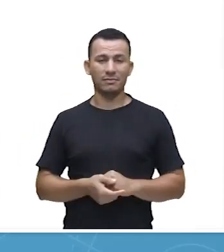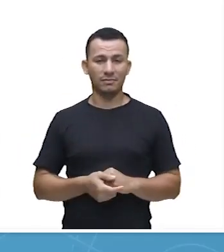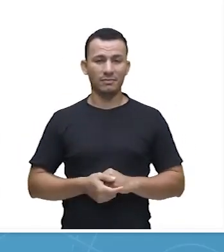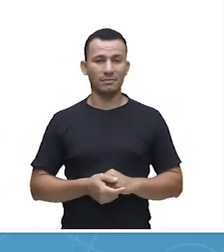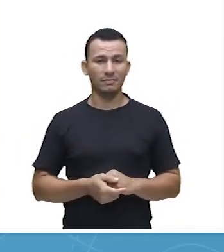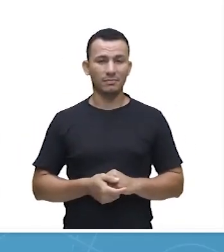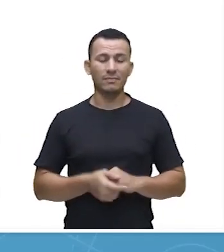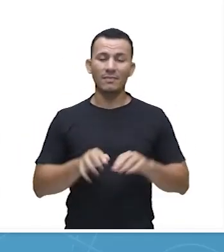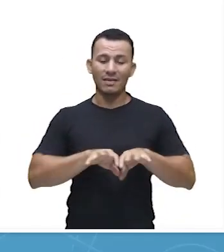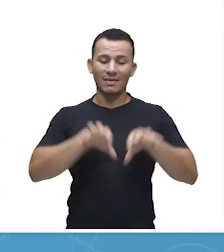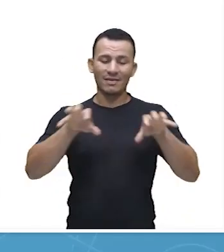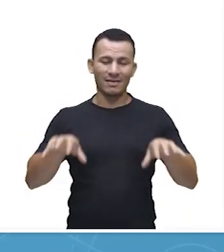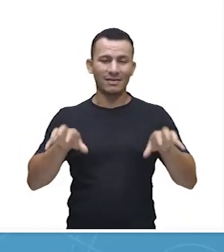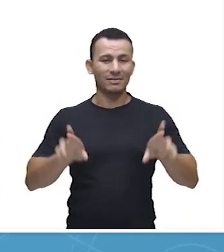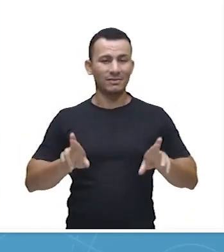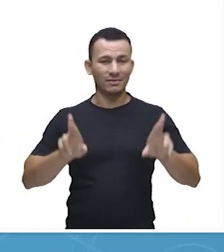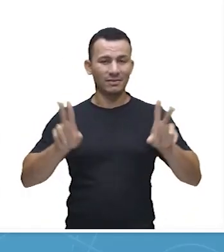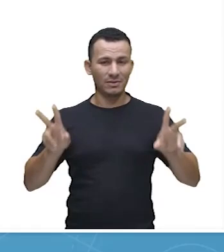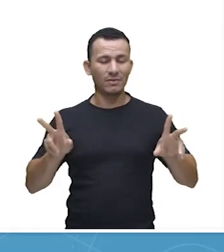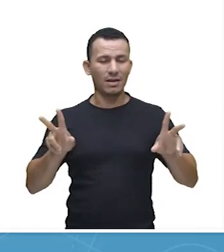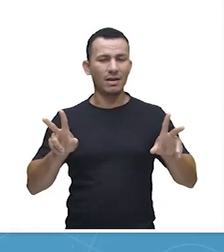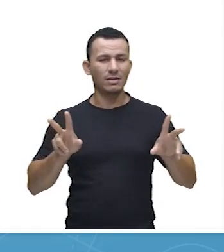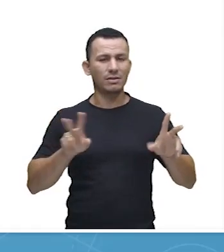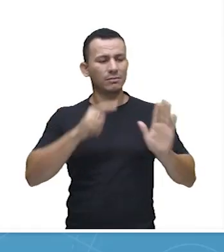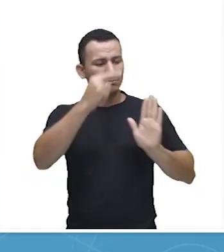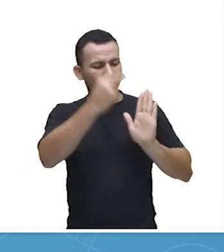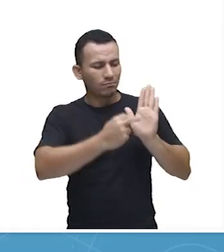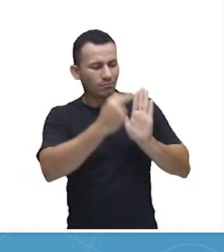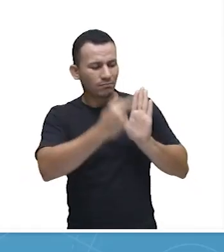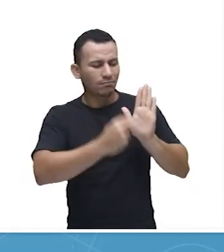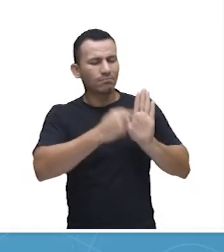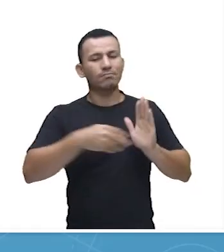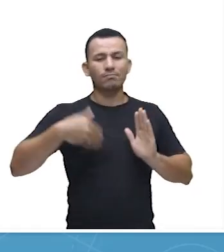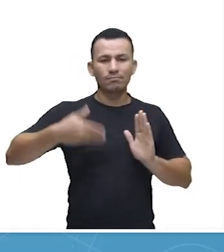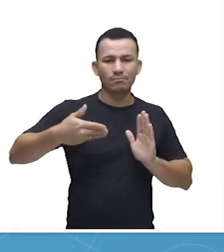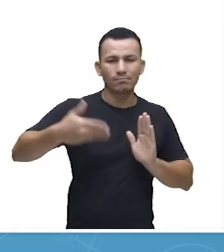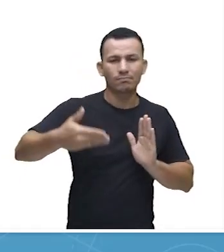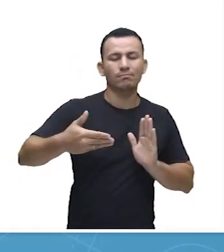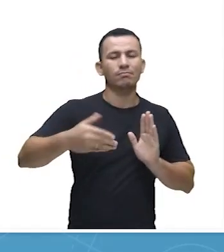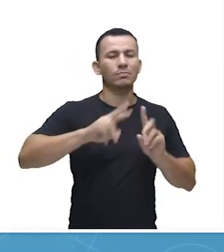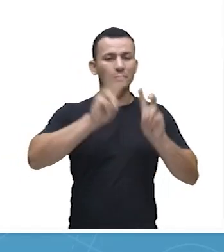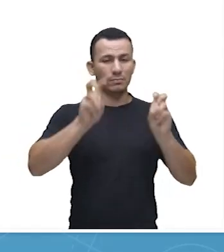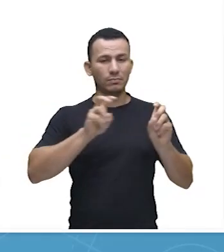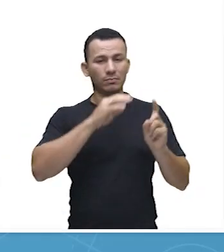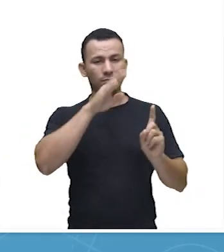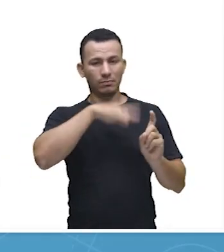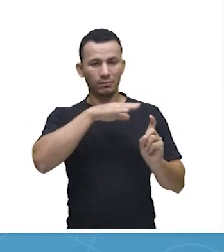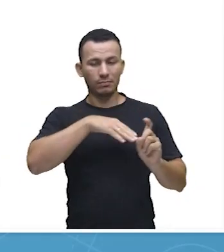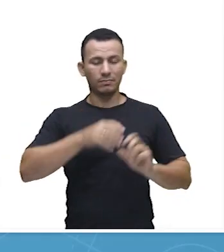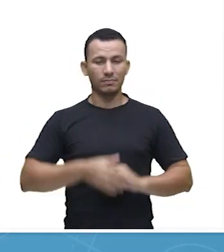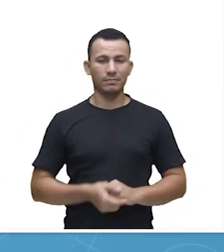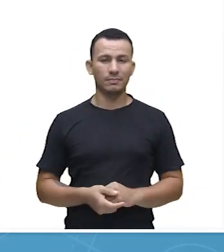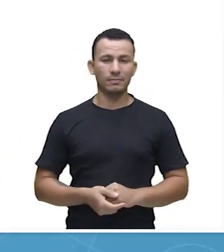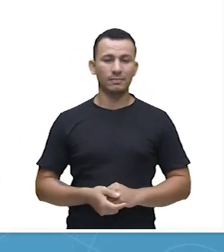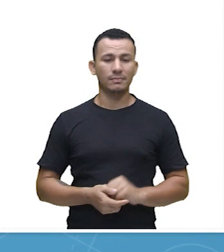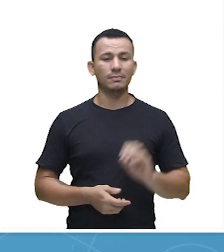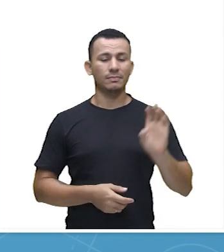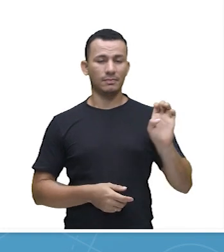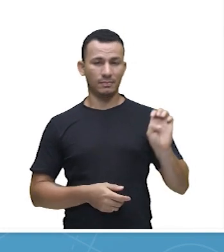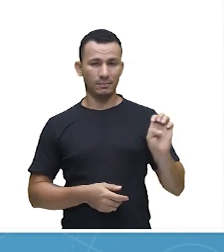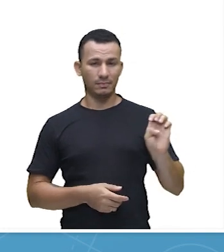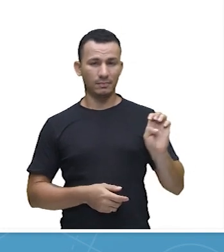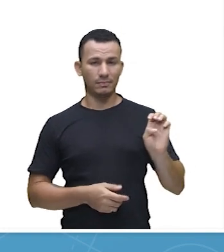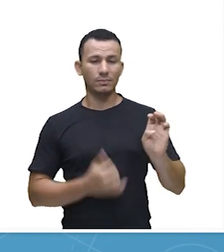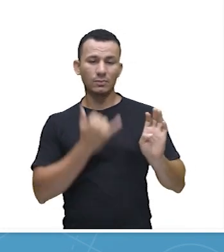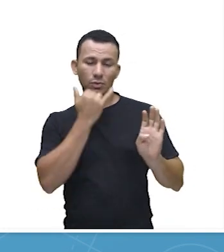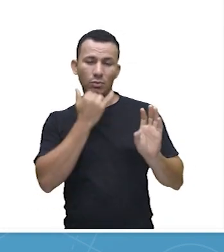Essa diferença na construção do processo de verdade do mito, tá bom? Letra